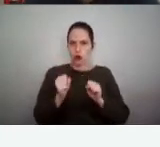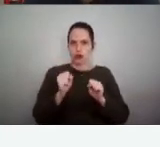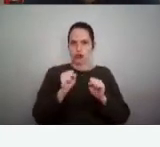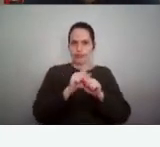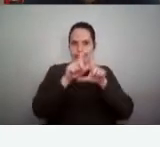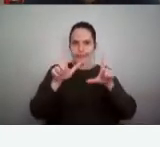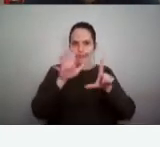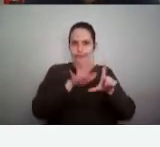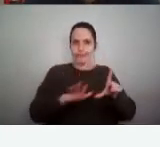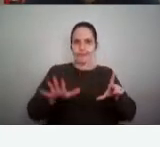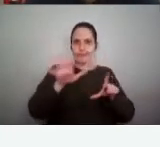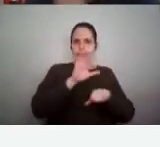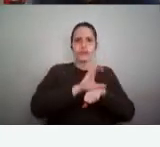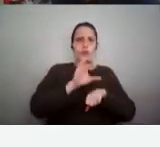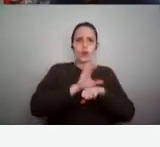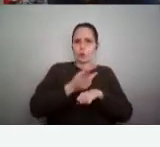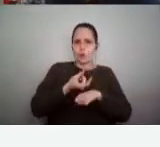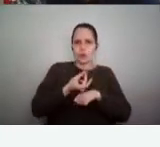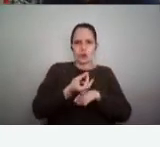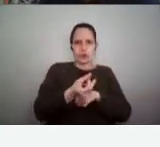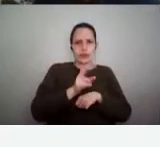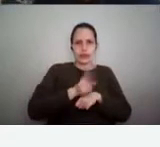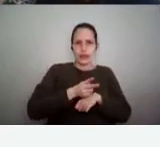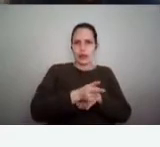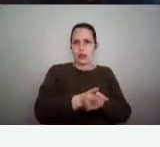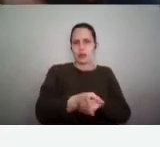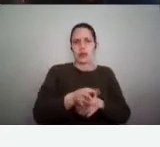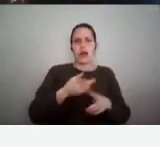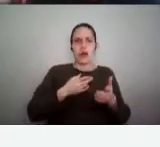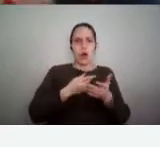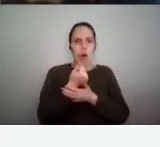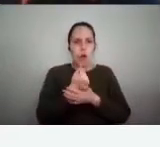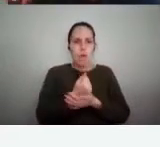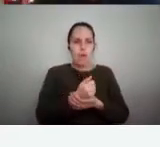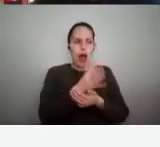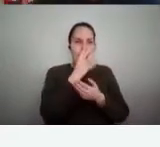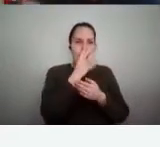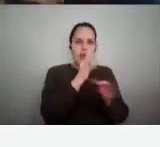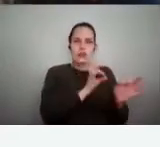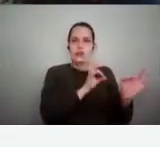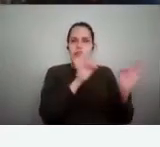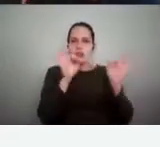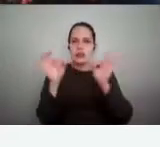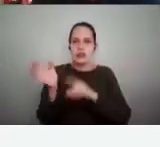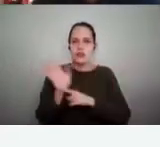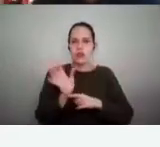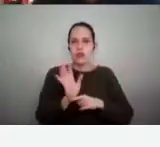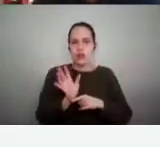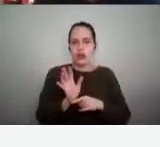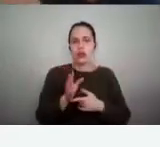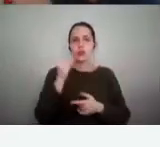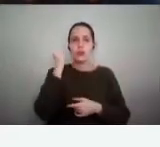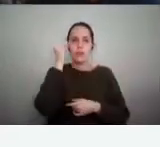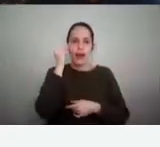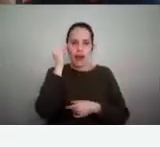é por tempo indeterminado, você vai comprar, assistir os vídeos, fazer... Façam essas experiências, levem para os seus